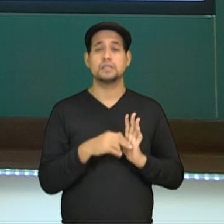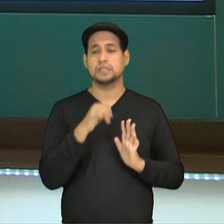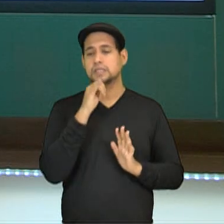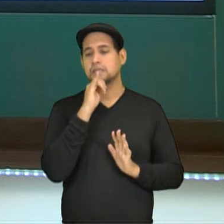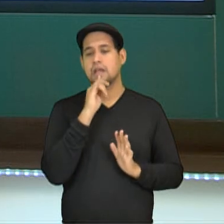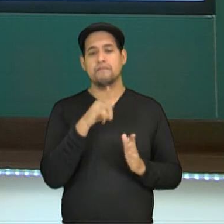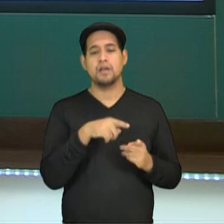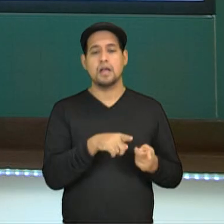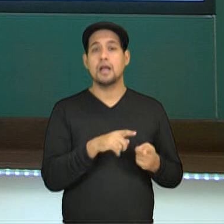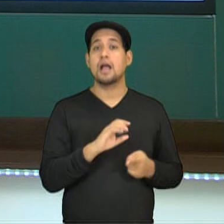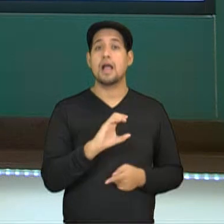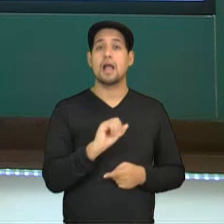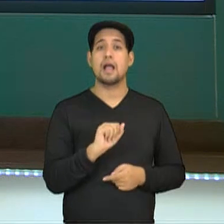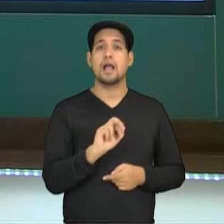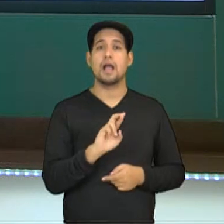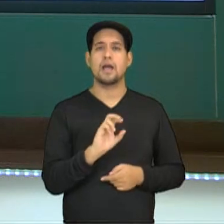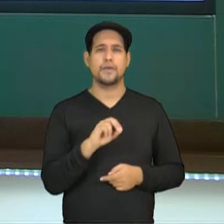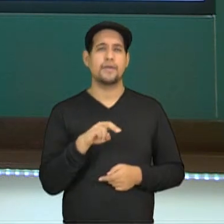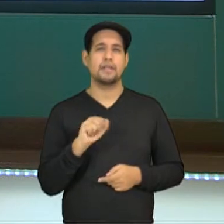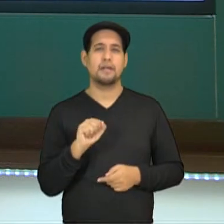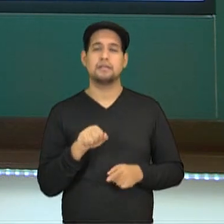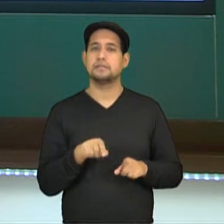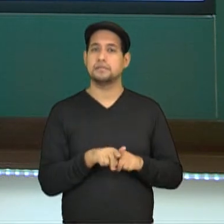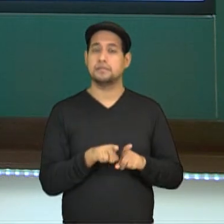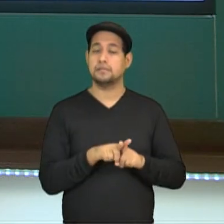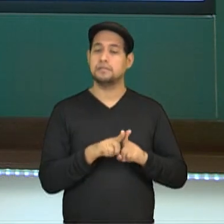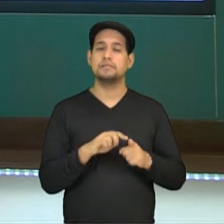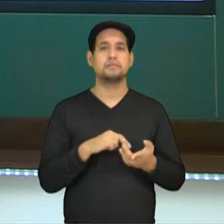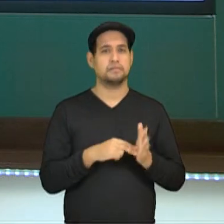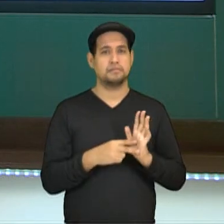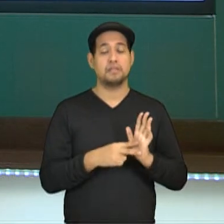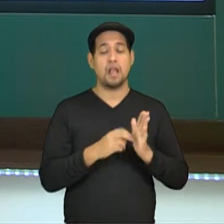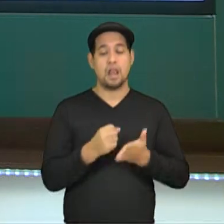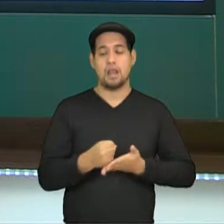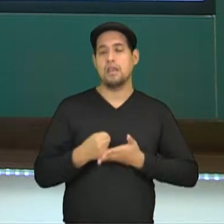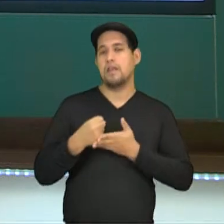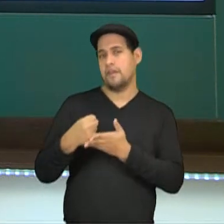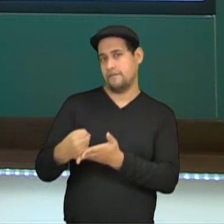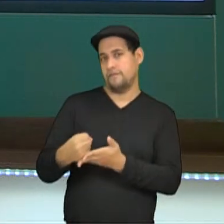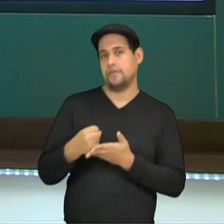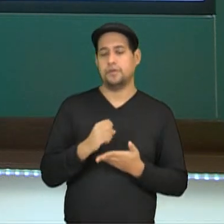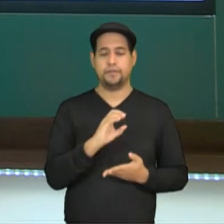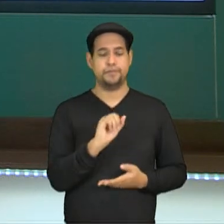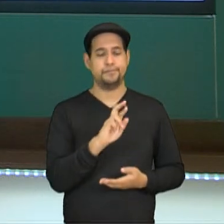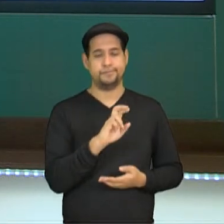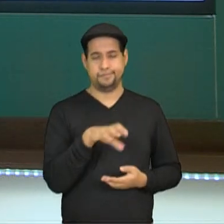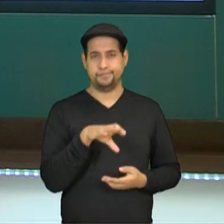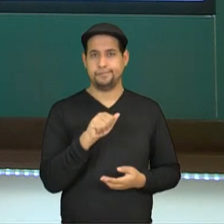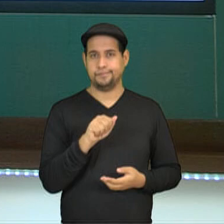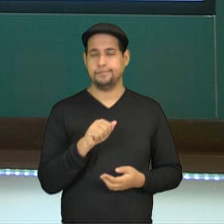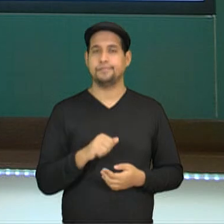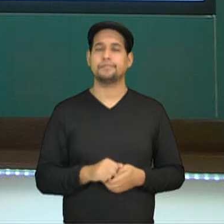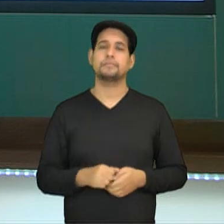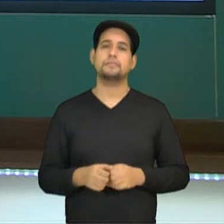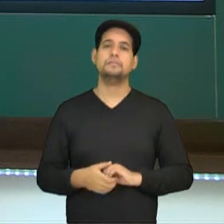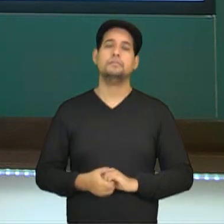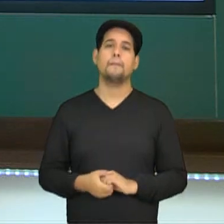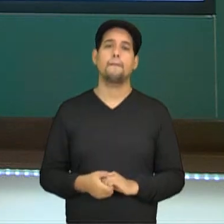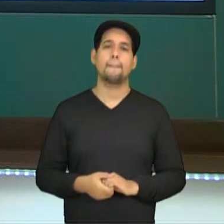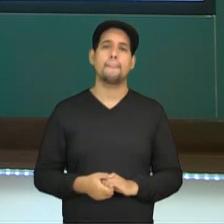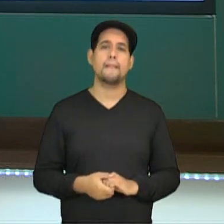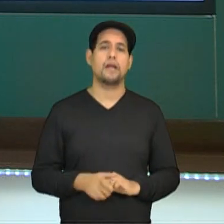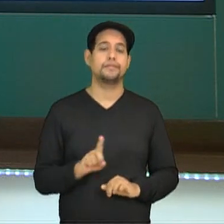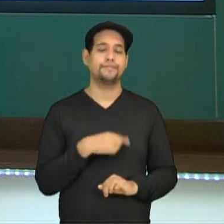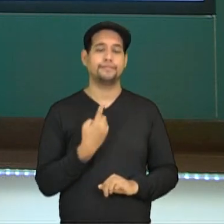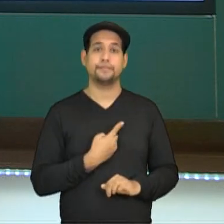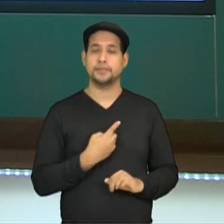de dizer que ele deu carona, né? Então, a boleia significa aqui nesse contexto carona, ele ofereceu carona até a casa. E